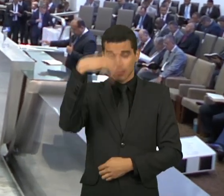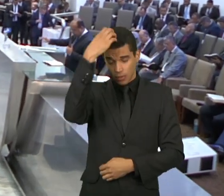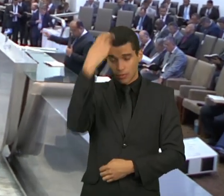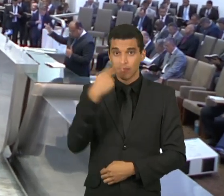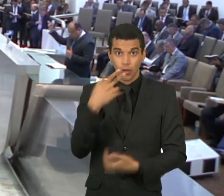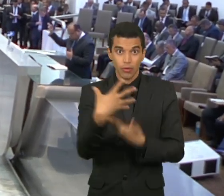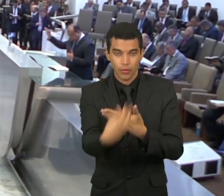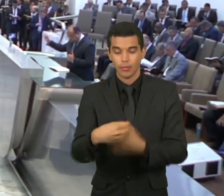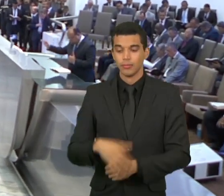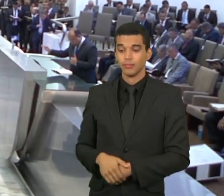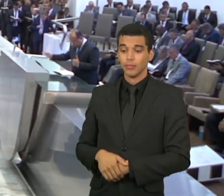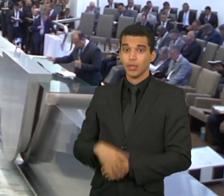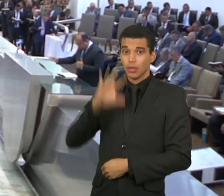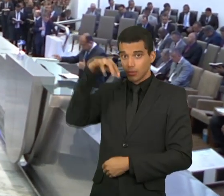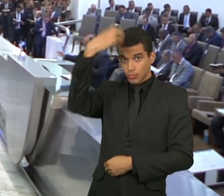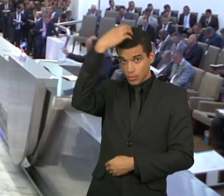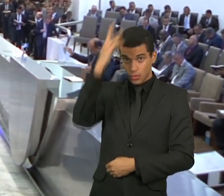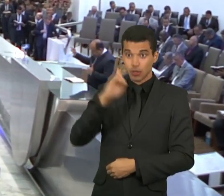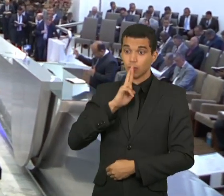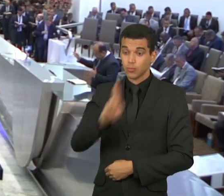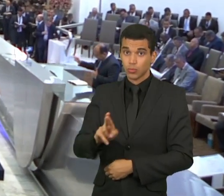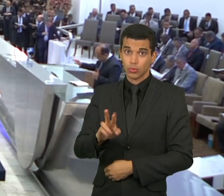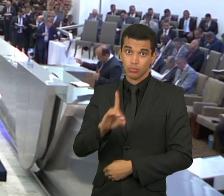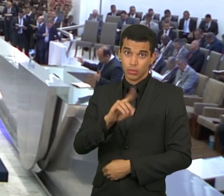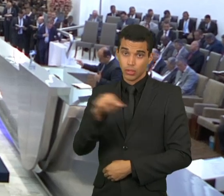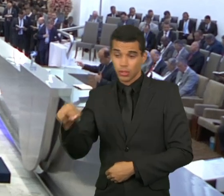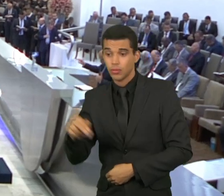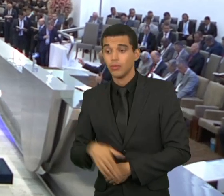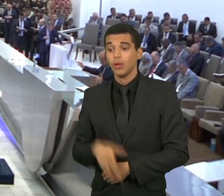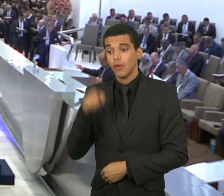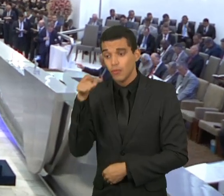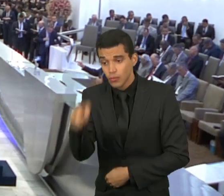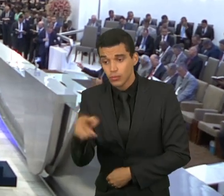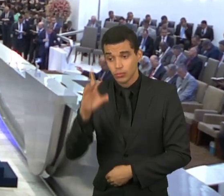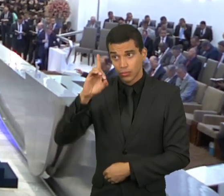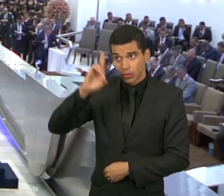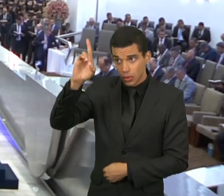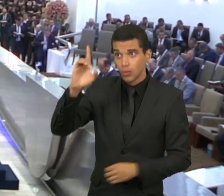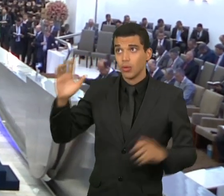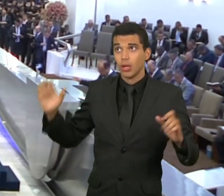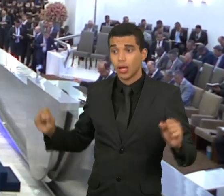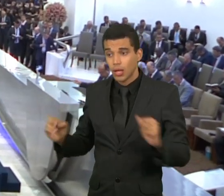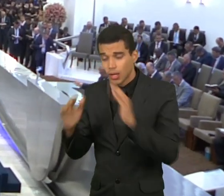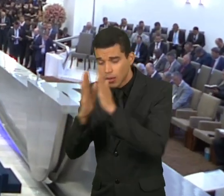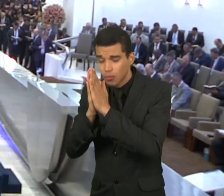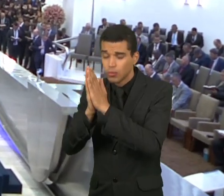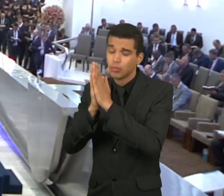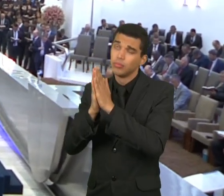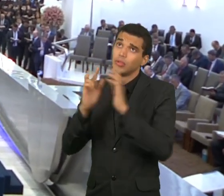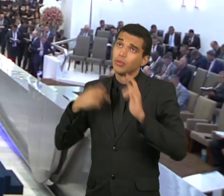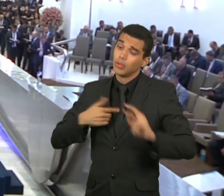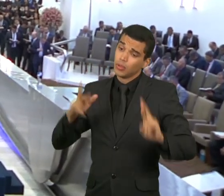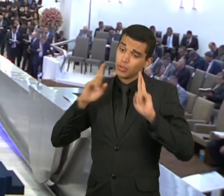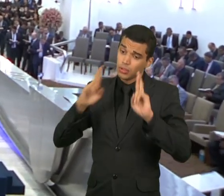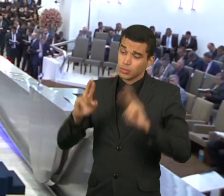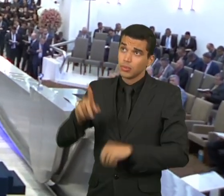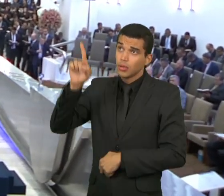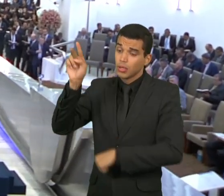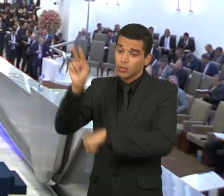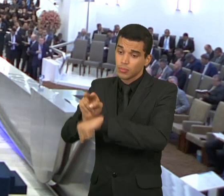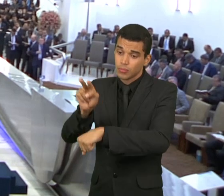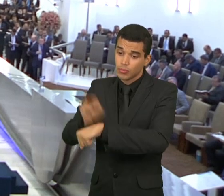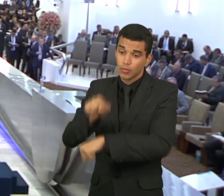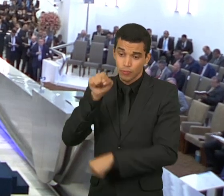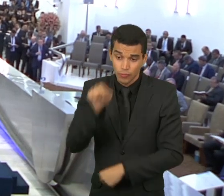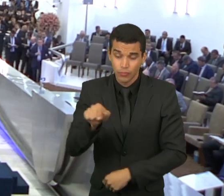três. O teu Deus, a quem tu continuamente serves, ele te